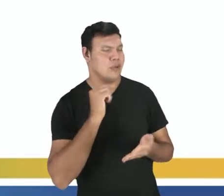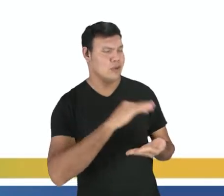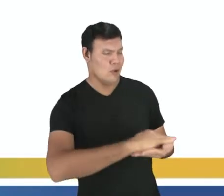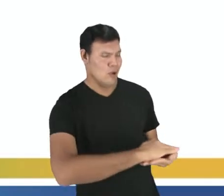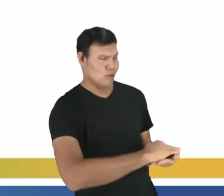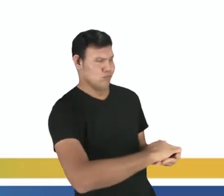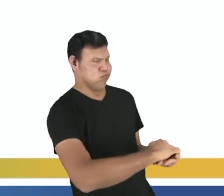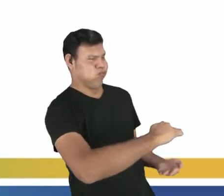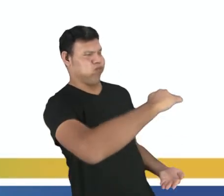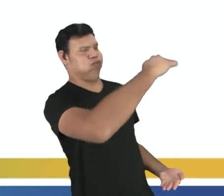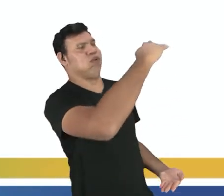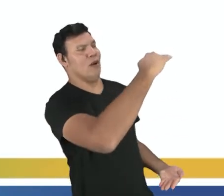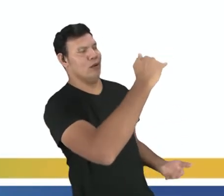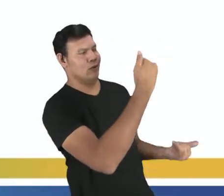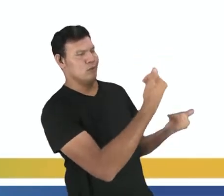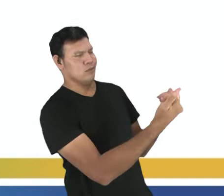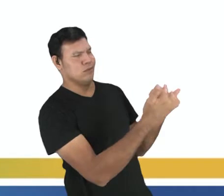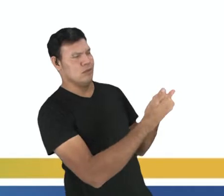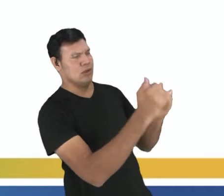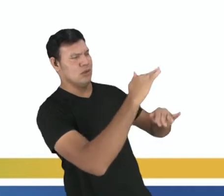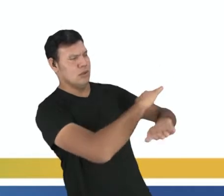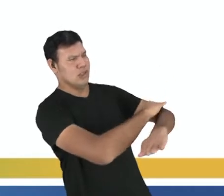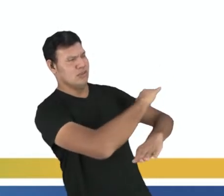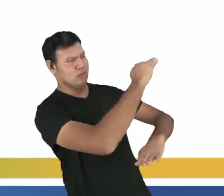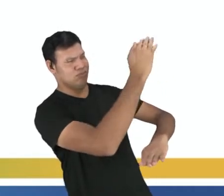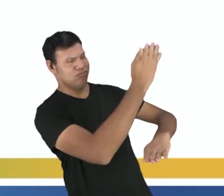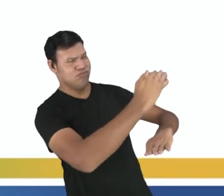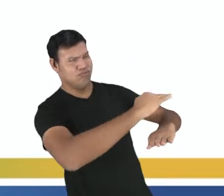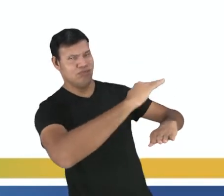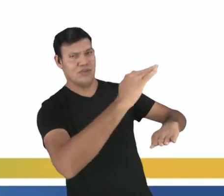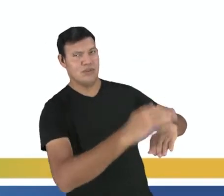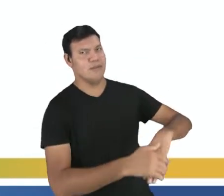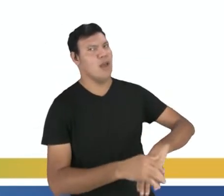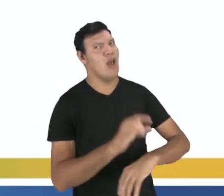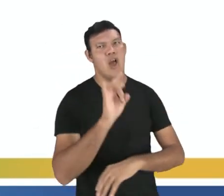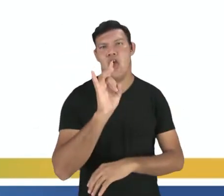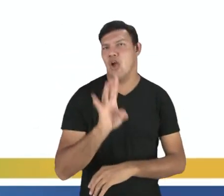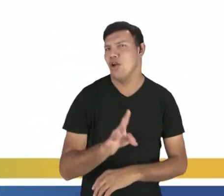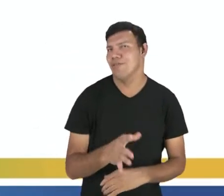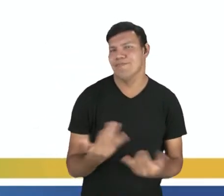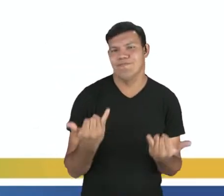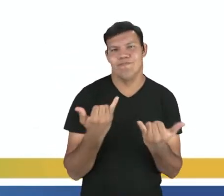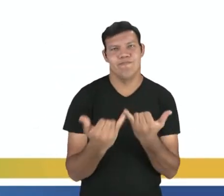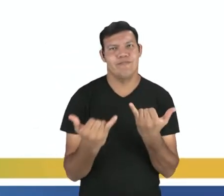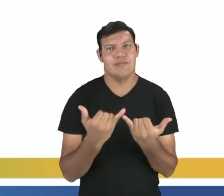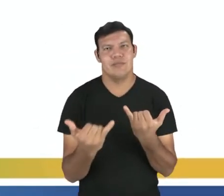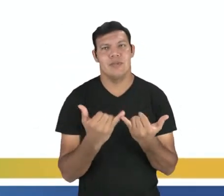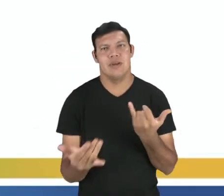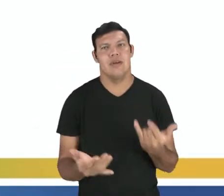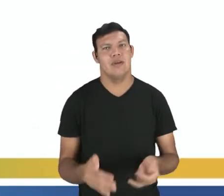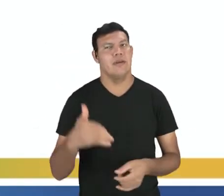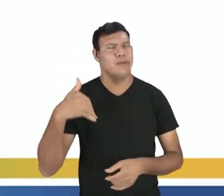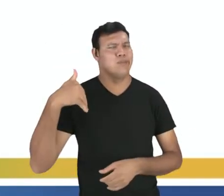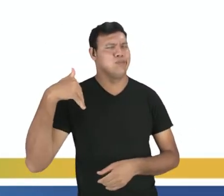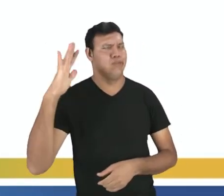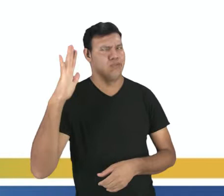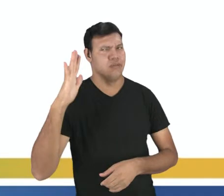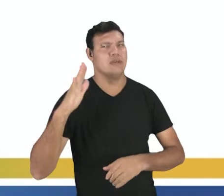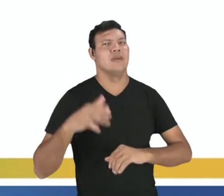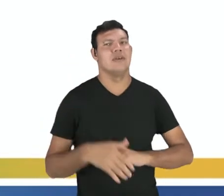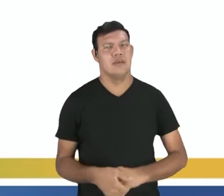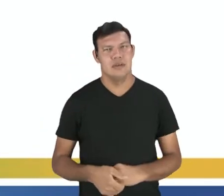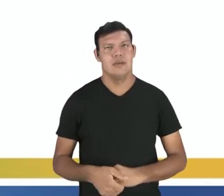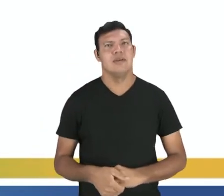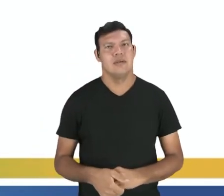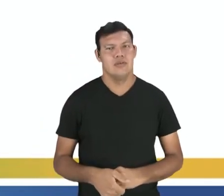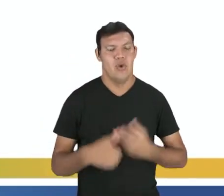é uma montanha de fato, é apenas o uso da hipérbole aí, fazendo este exagero,